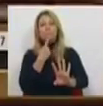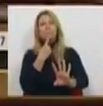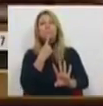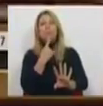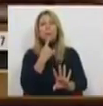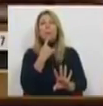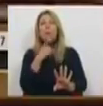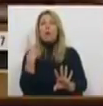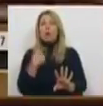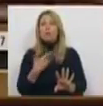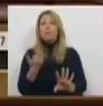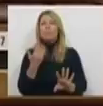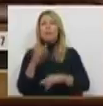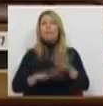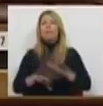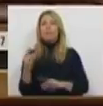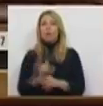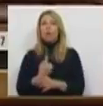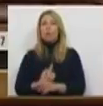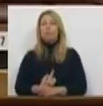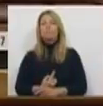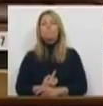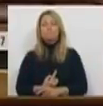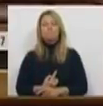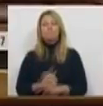que ainda nos falta fazer. Há